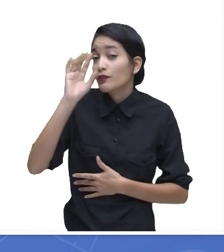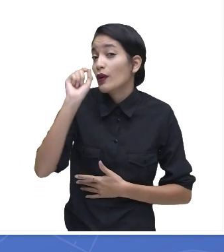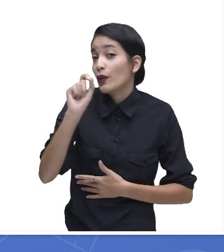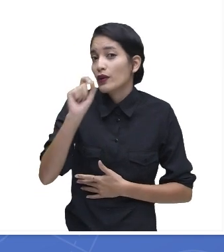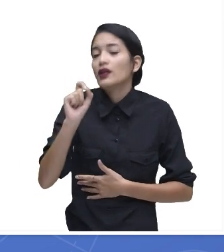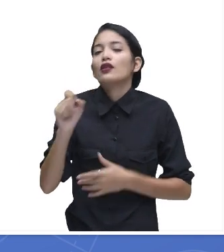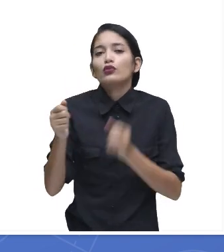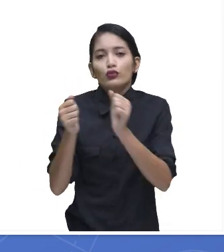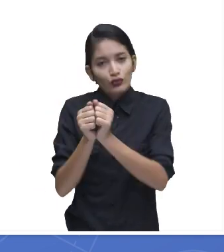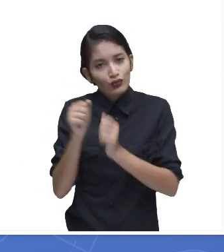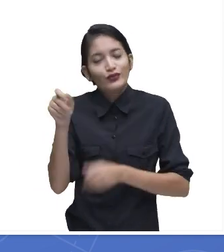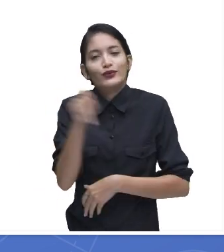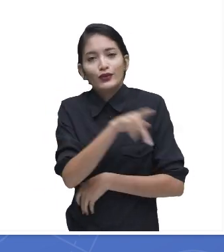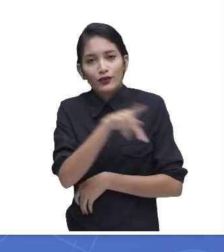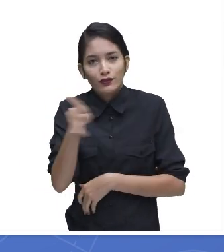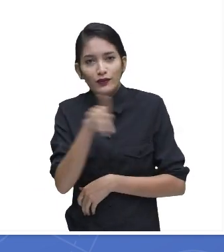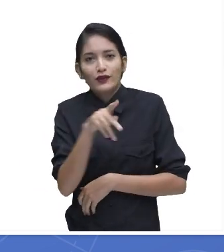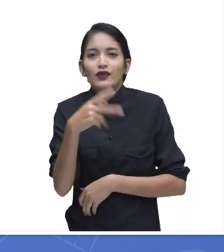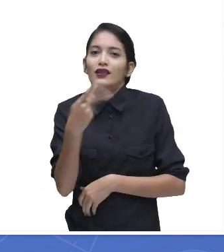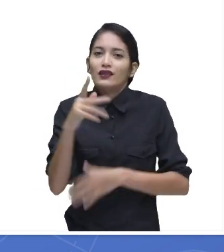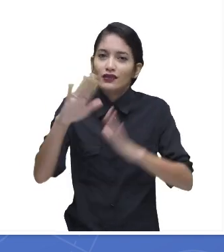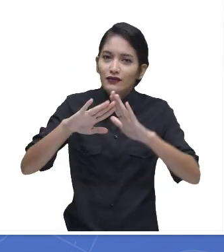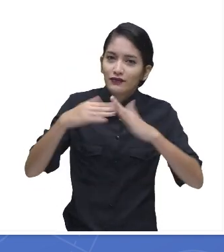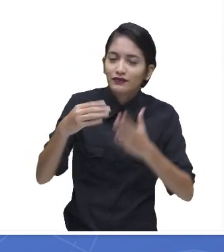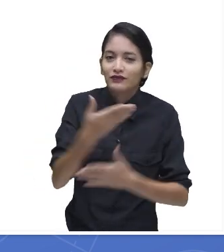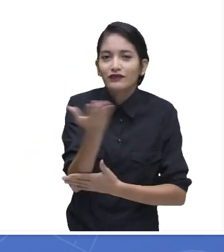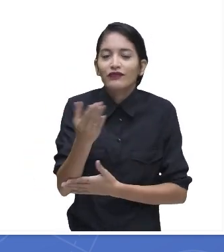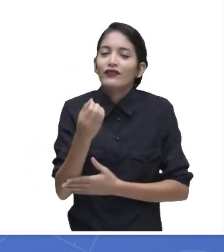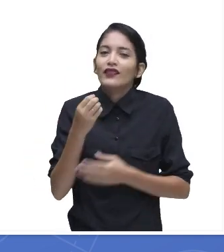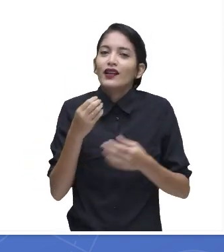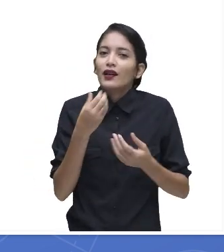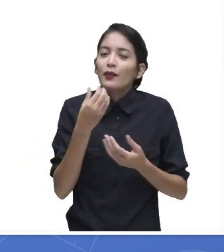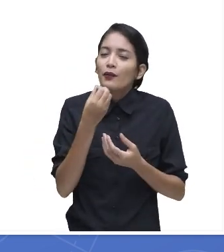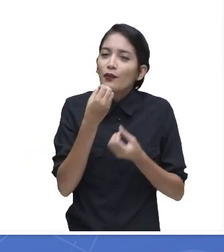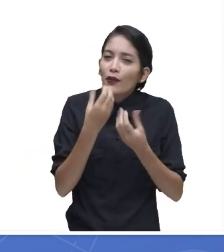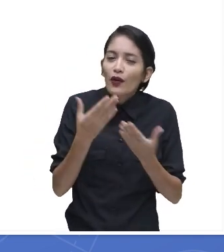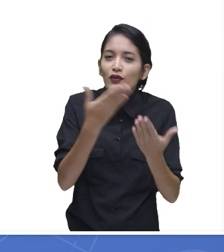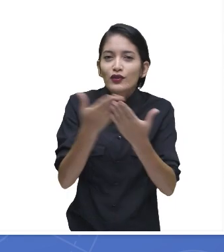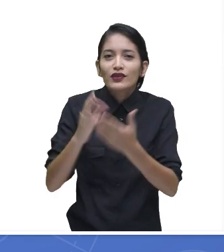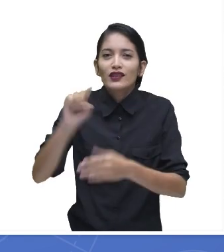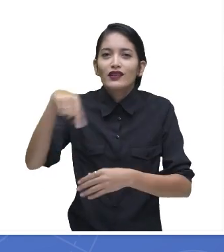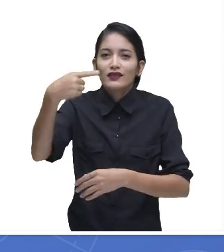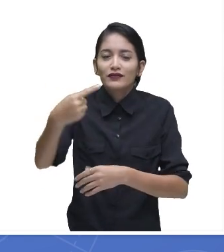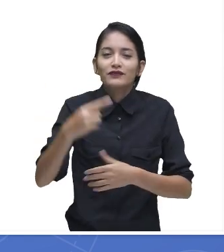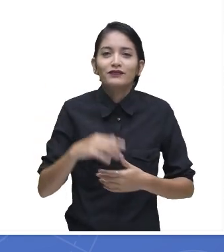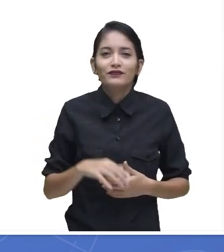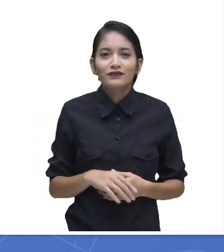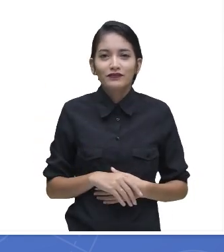os professores de vocês, da escola de vocês, tá bom, gente? Bons estudos para todo mundo e até a próxima.